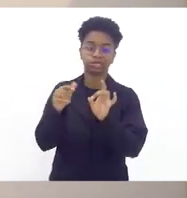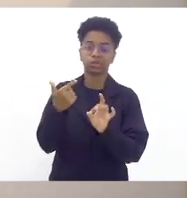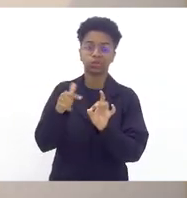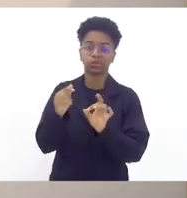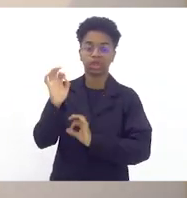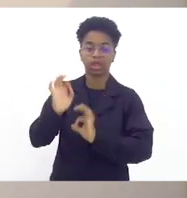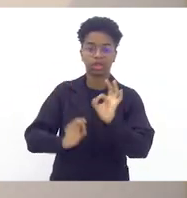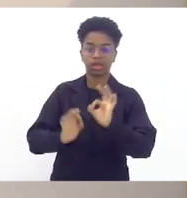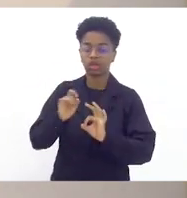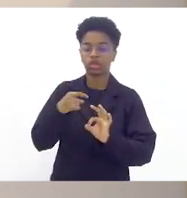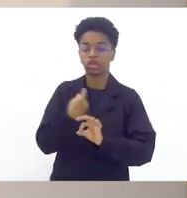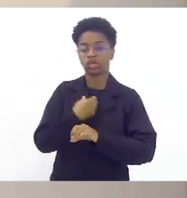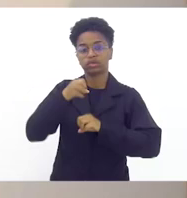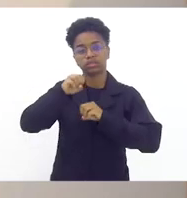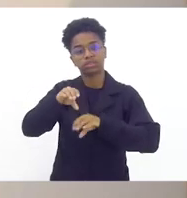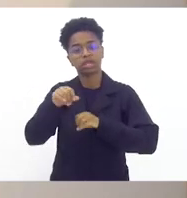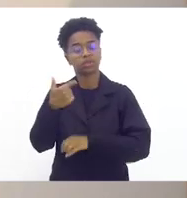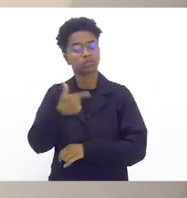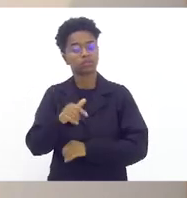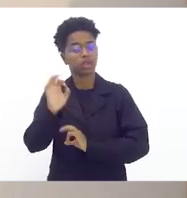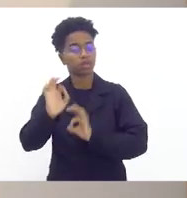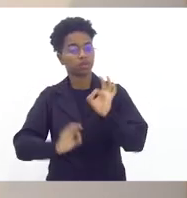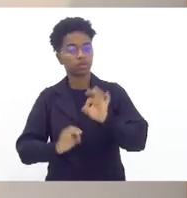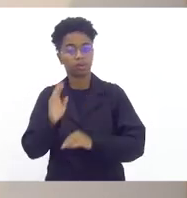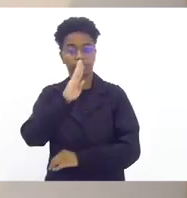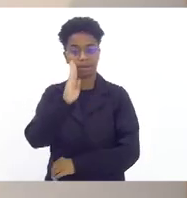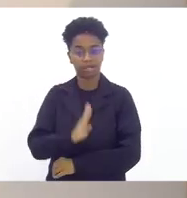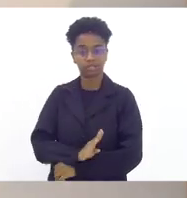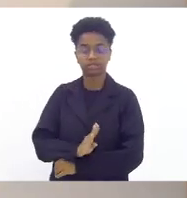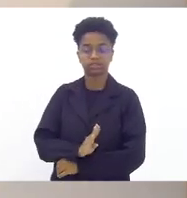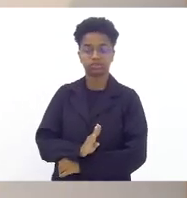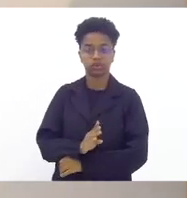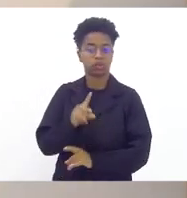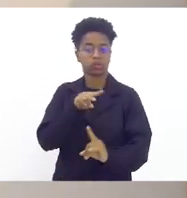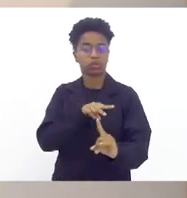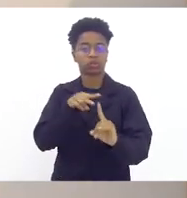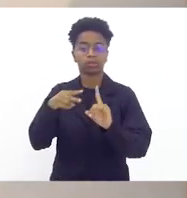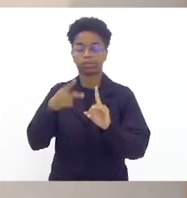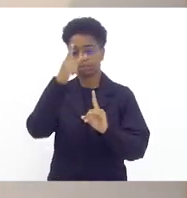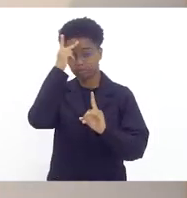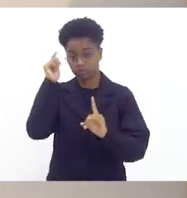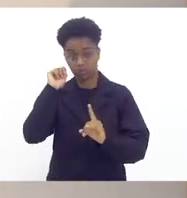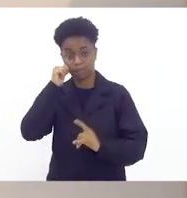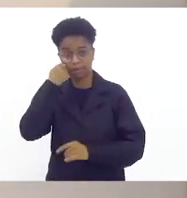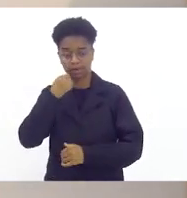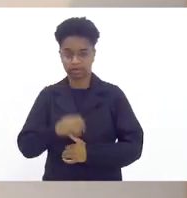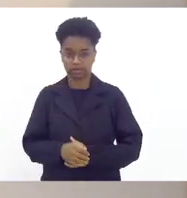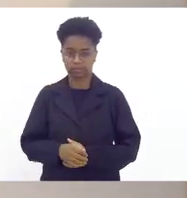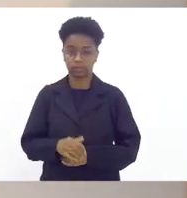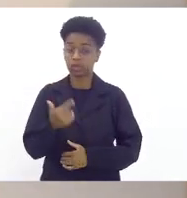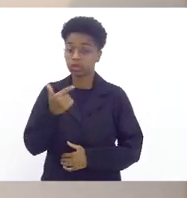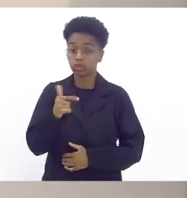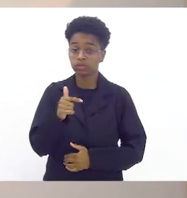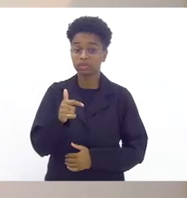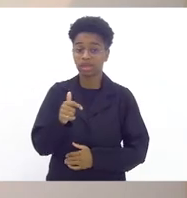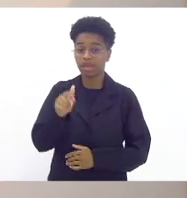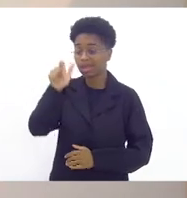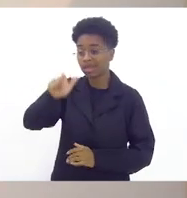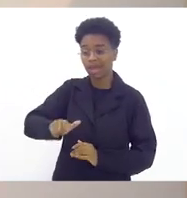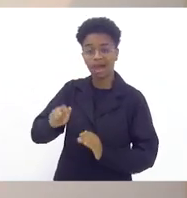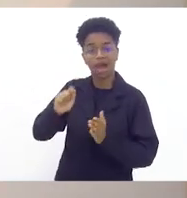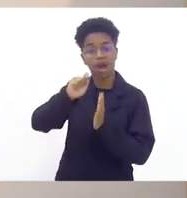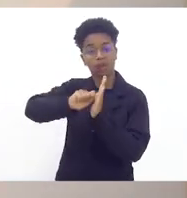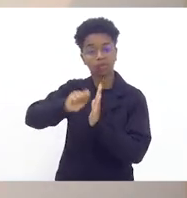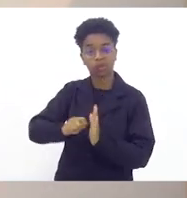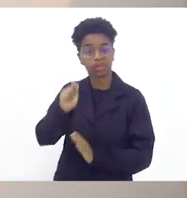construção do nosso ensino, não tem a construção do Brasil no viés, no olhar de pessoas pretas. A gente não vê autores pretos nesses livros